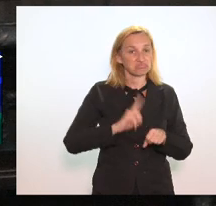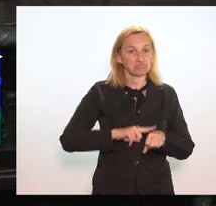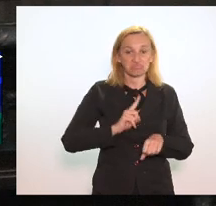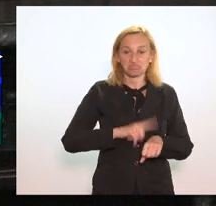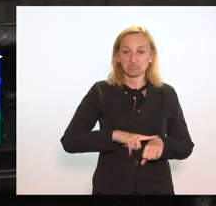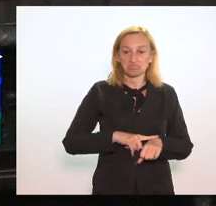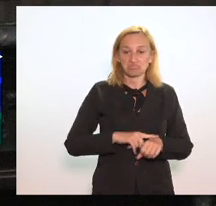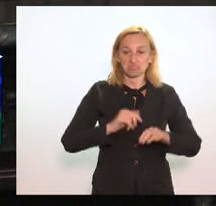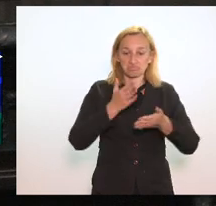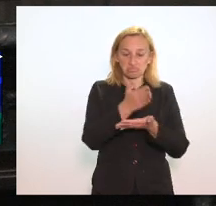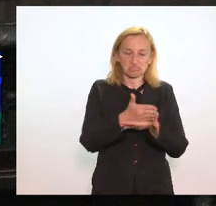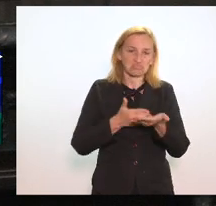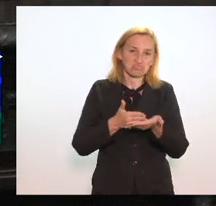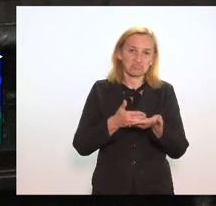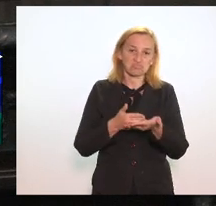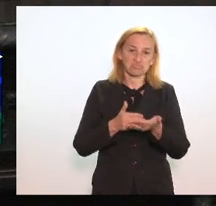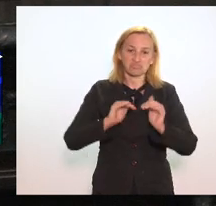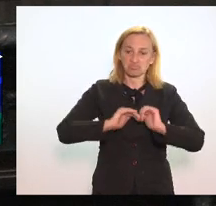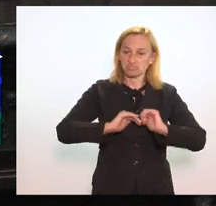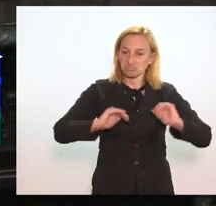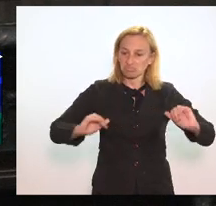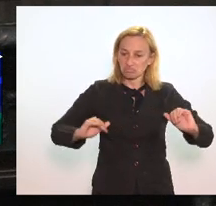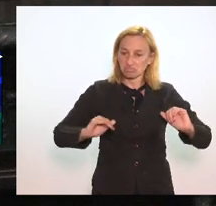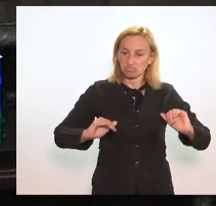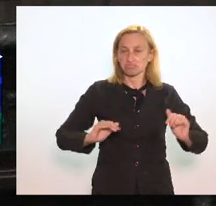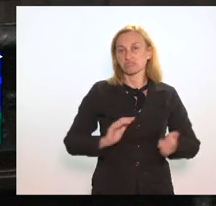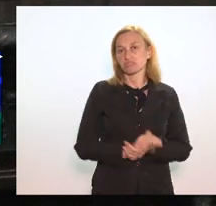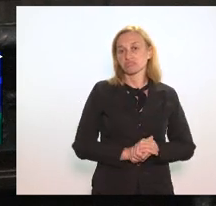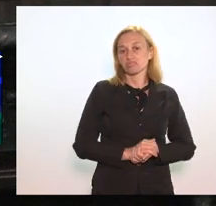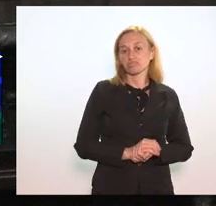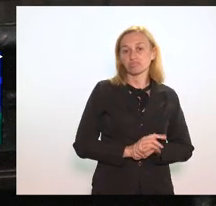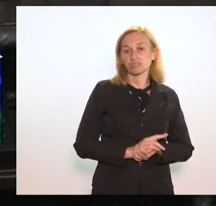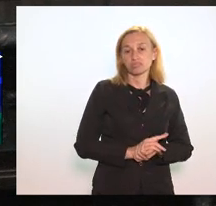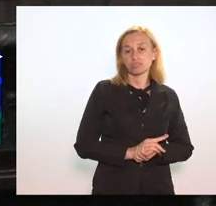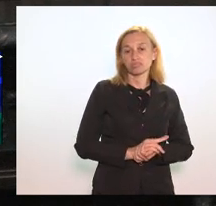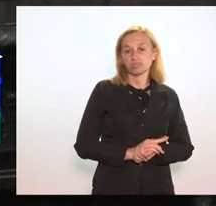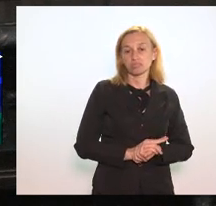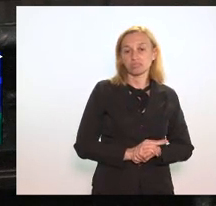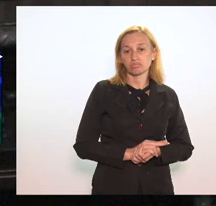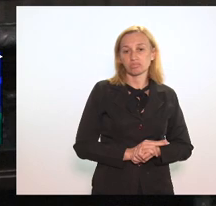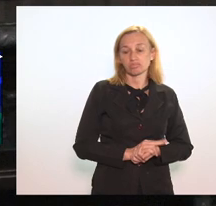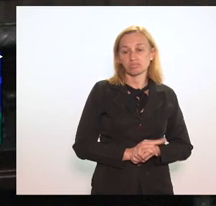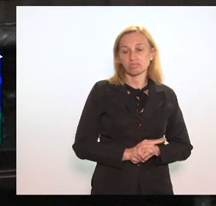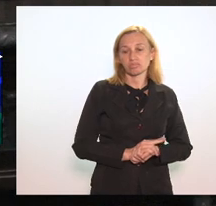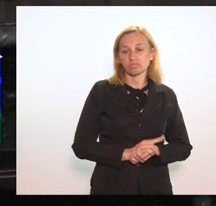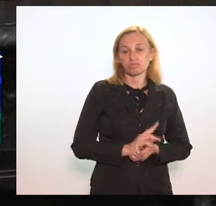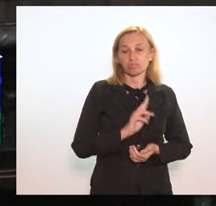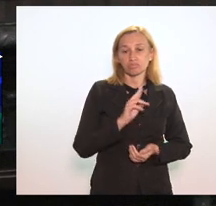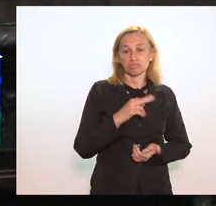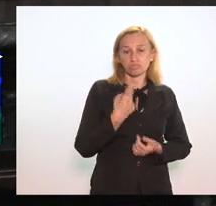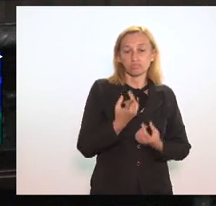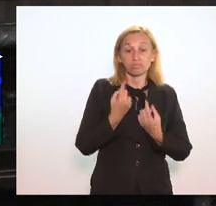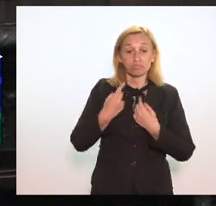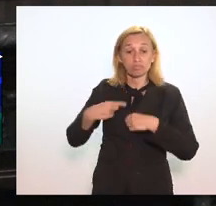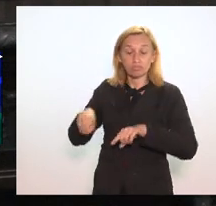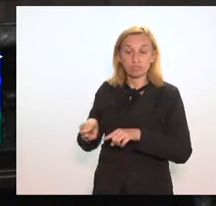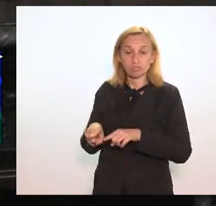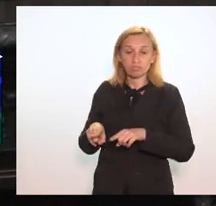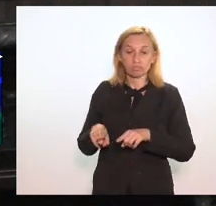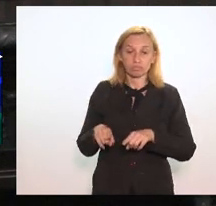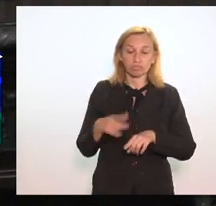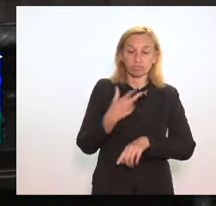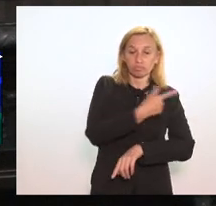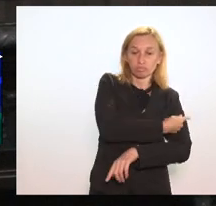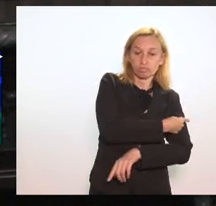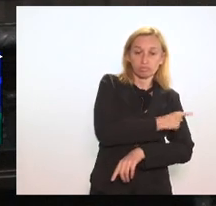uma divisão ou a polarização ei ei o contraponto em filha